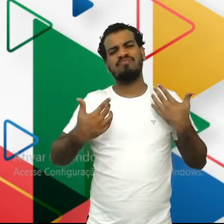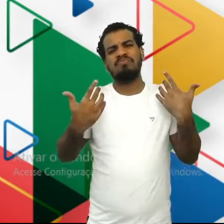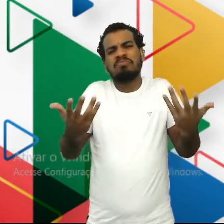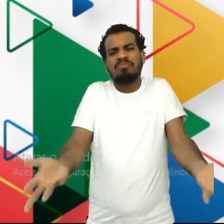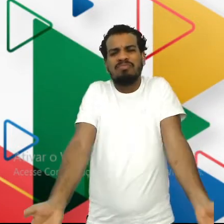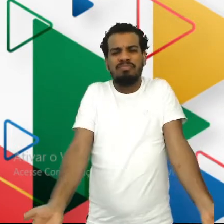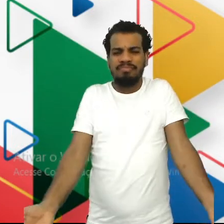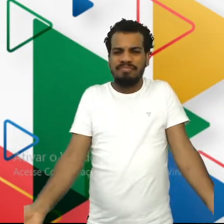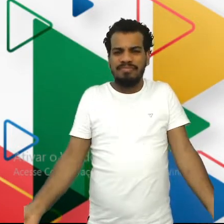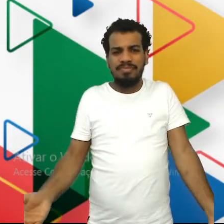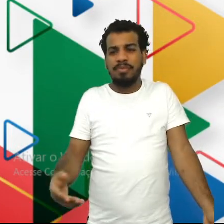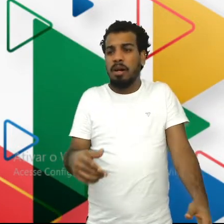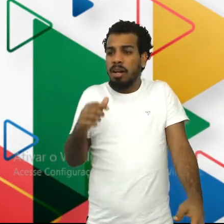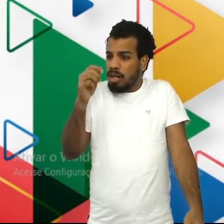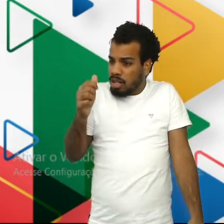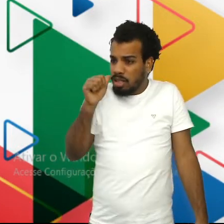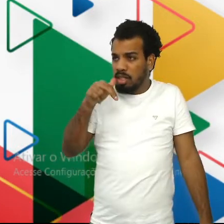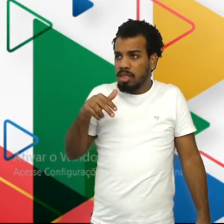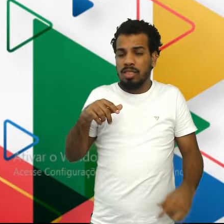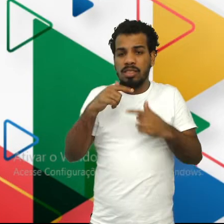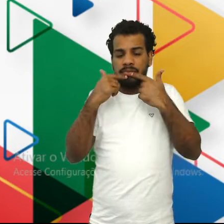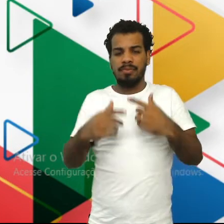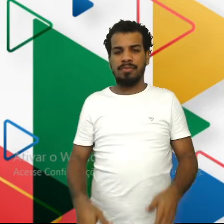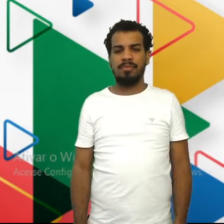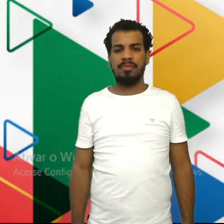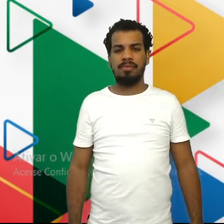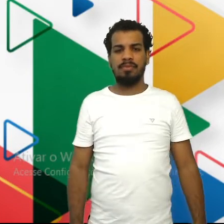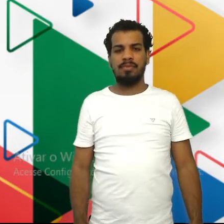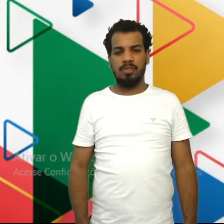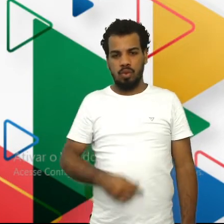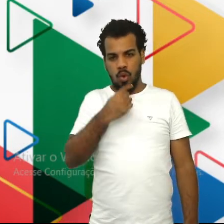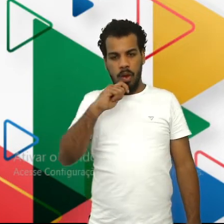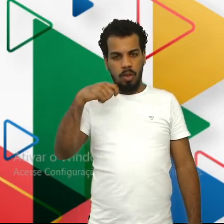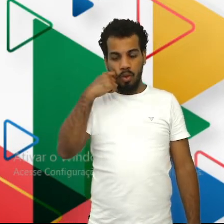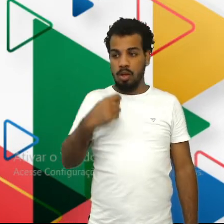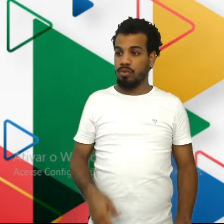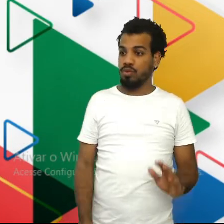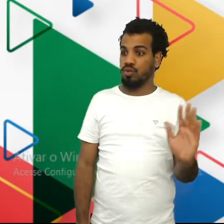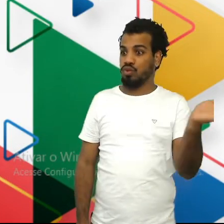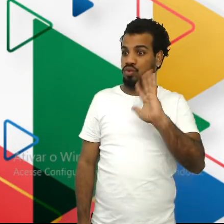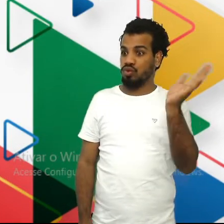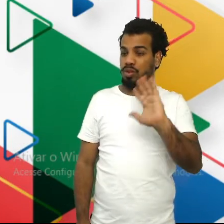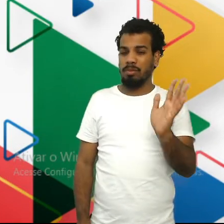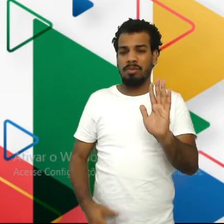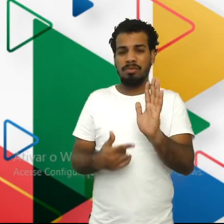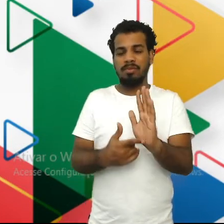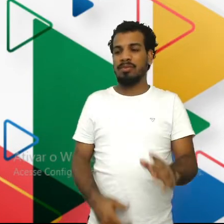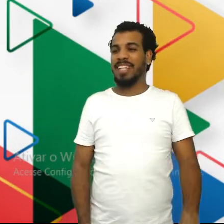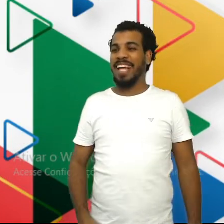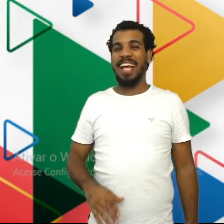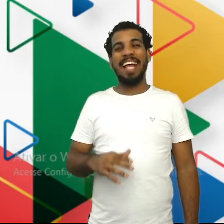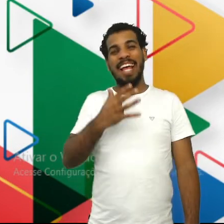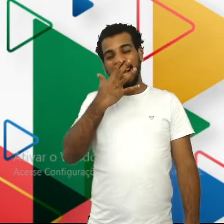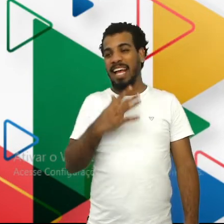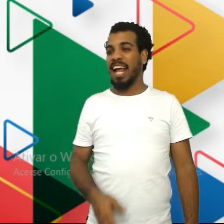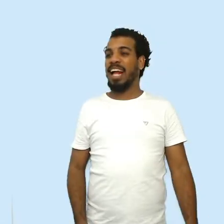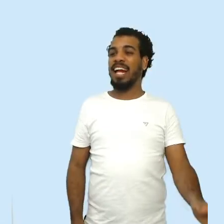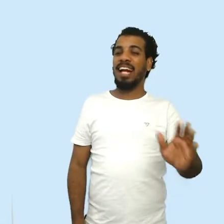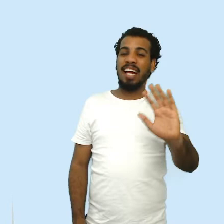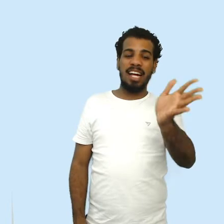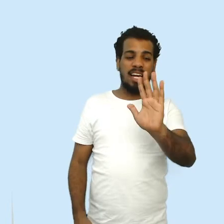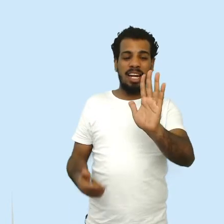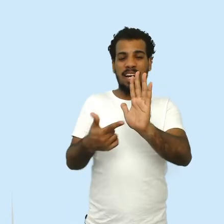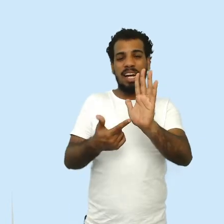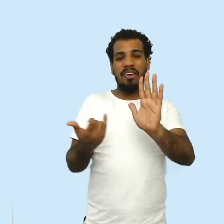desses últimos anos. Francisco Cuoco dá tchauzinho antes de assistir a peça. Até gosto do Francisco Cuoco, né? Mas dar tchauzinho não é informação, não é